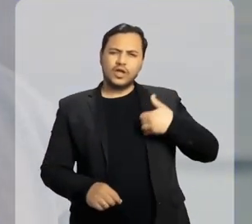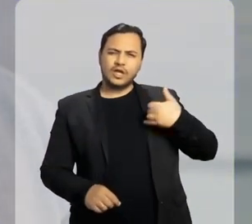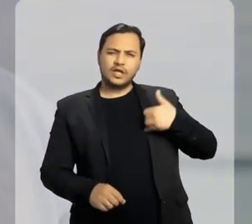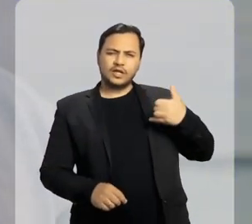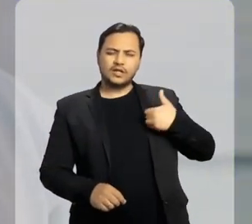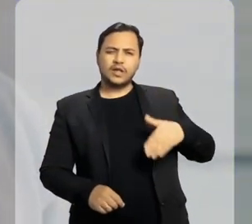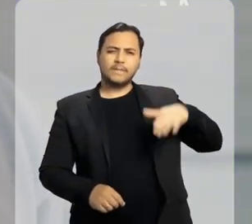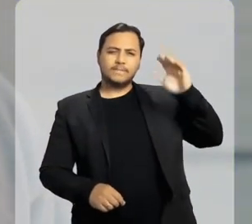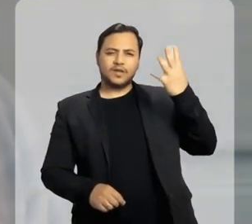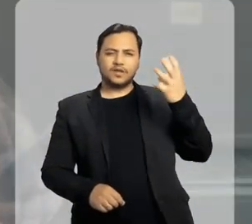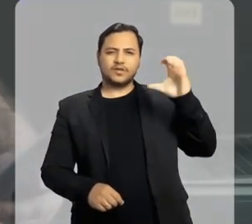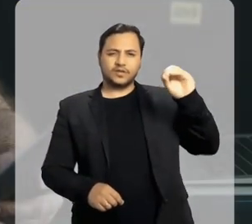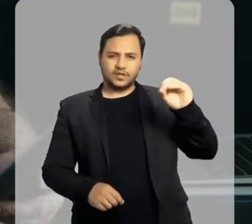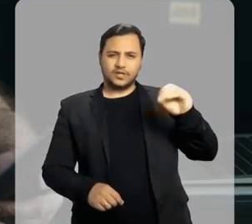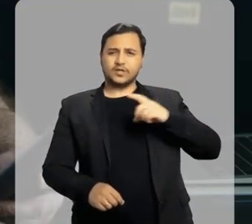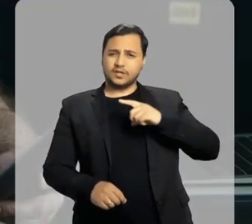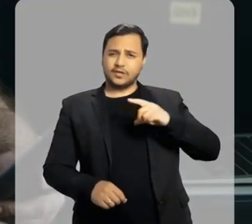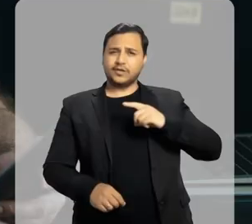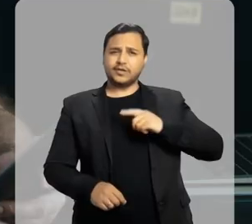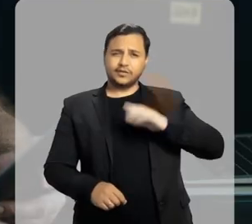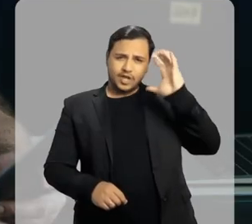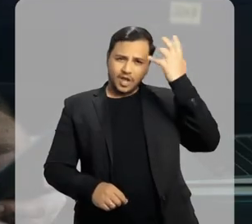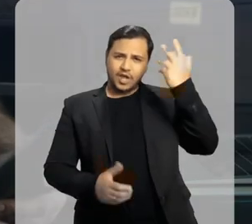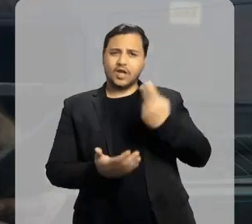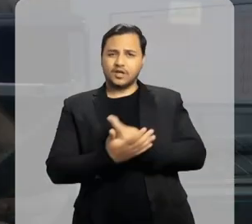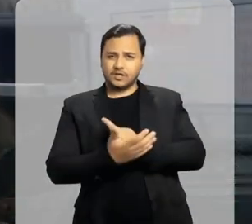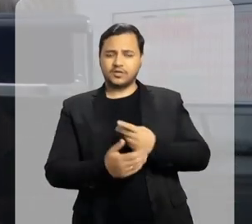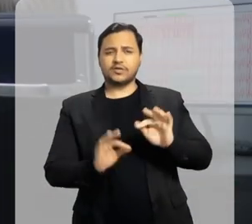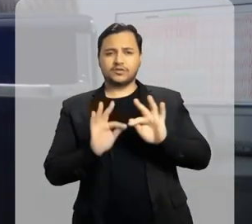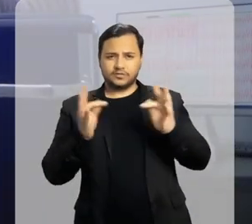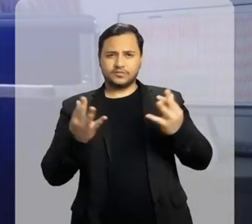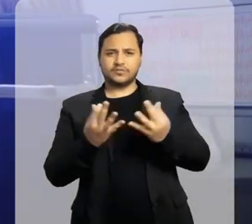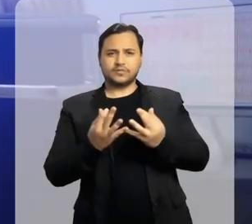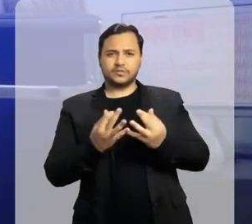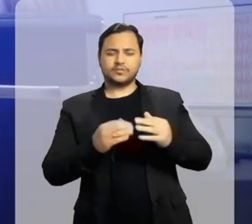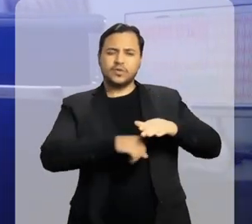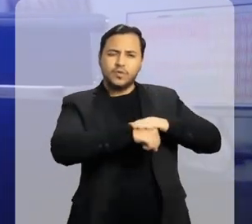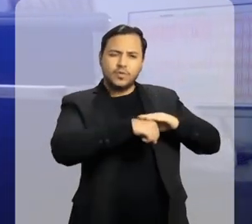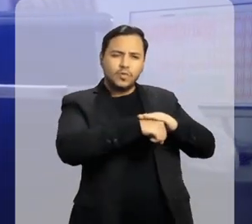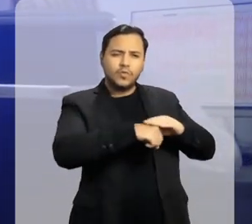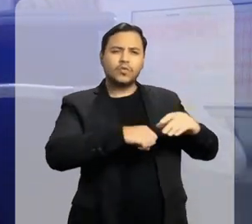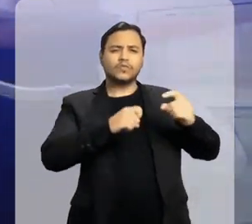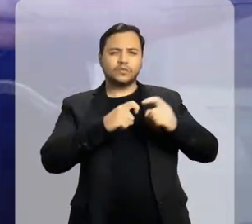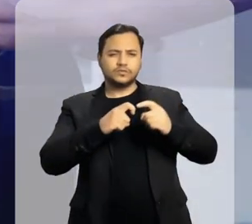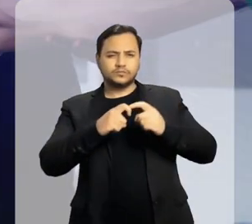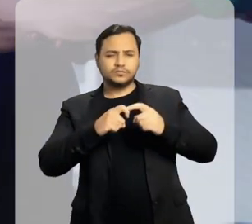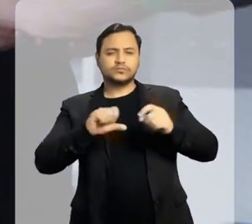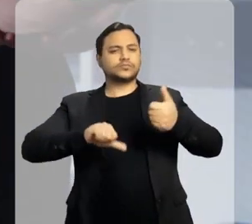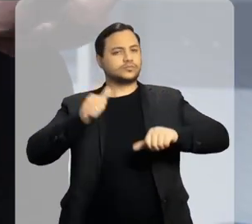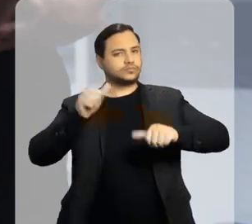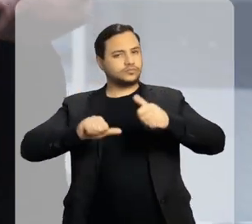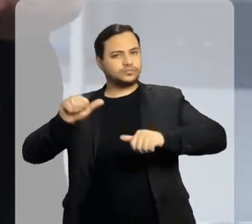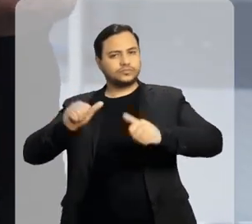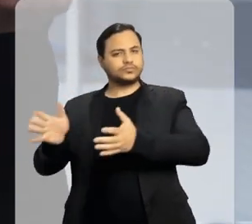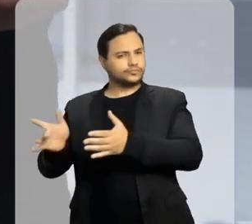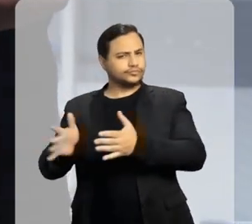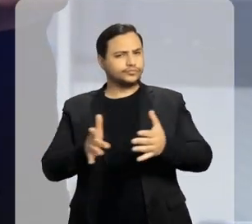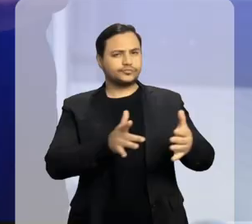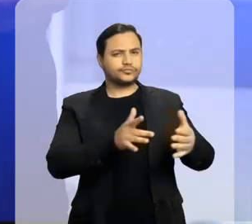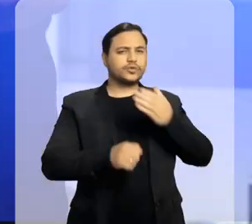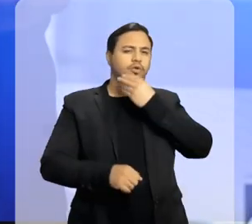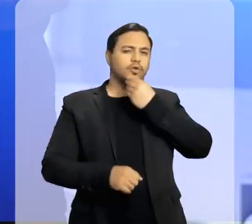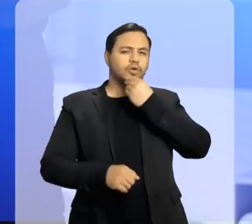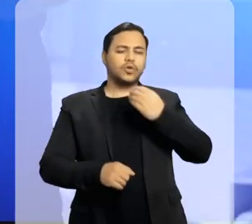há casos na família, converse com seu médico. Faça periodicamente os exames. Homem que se cuida,